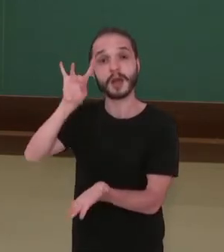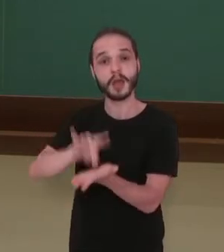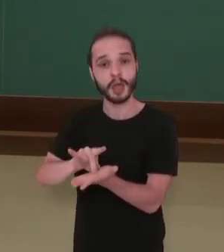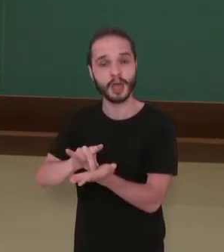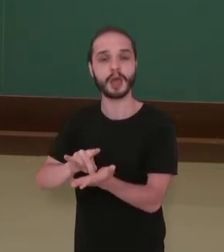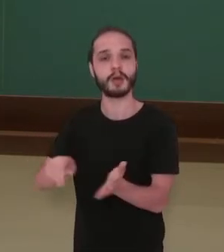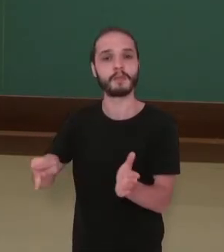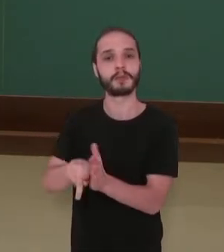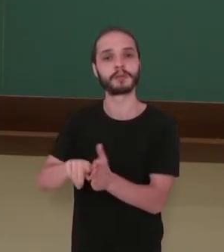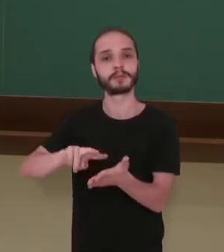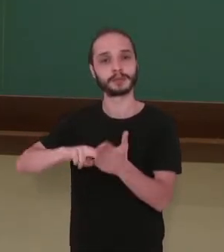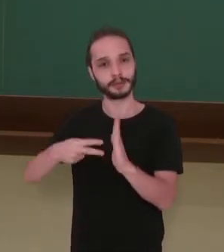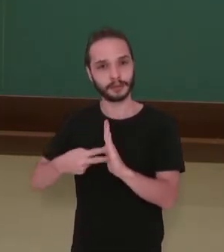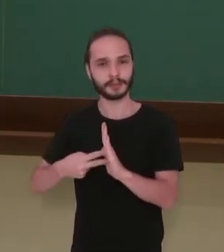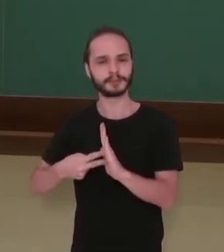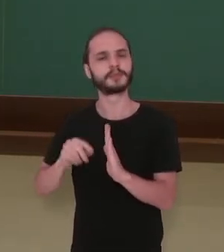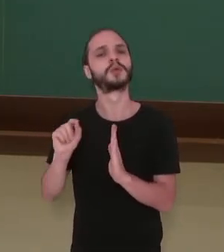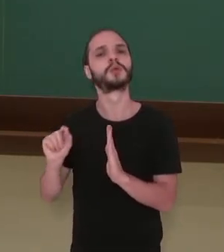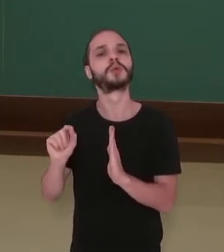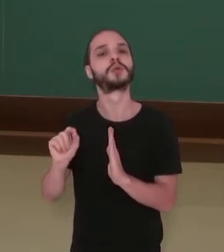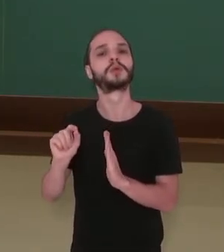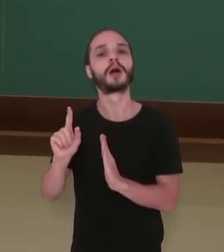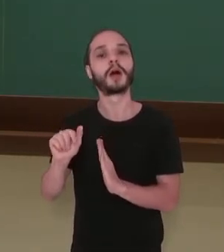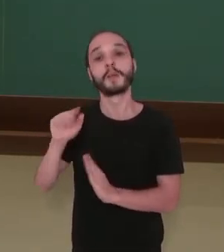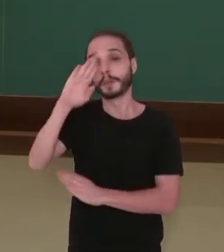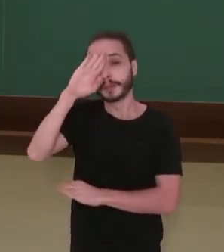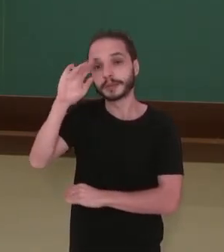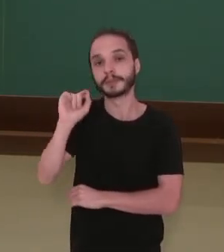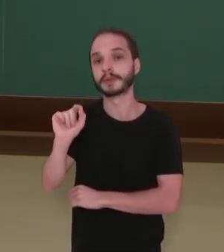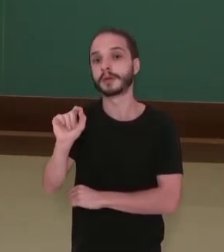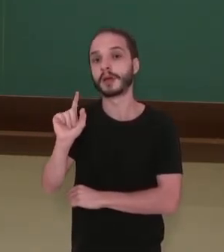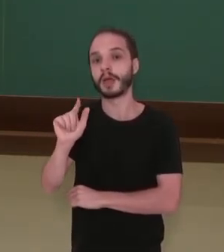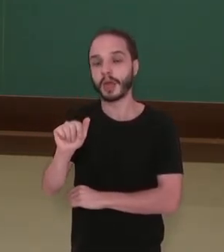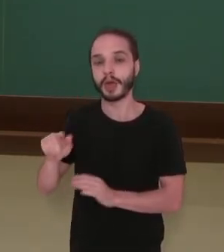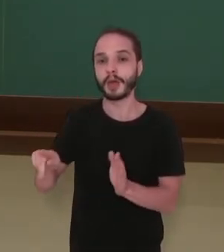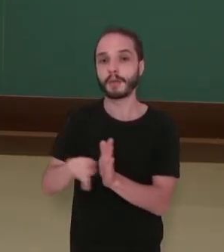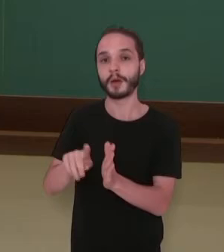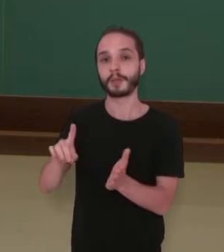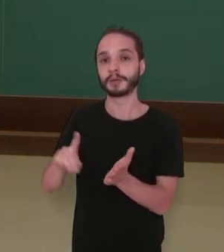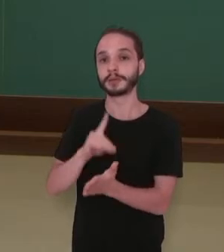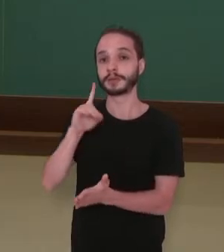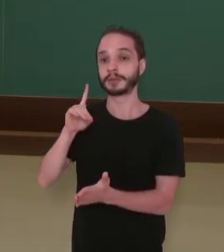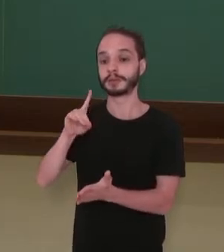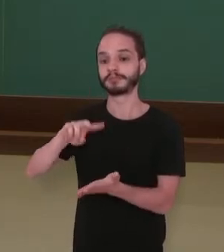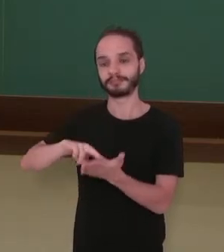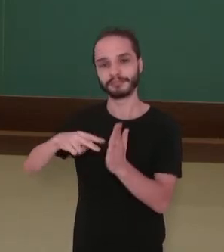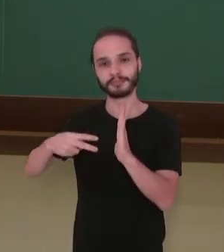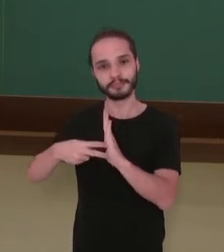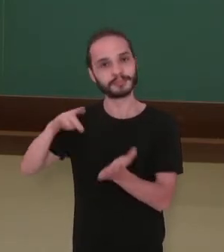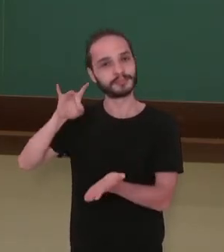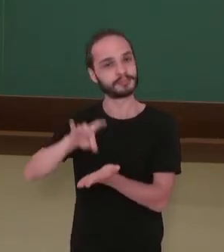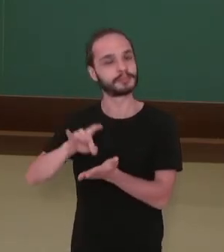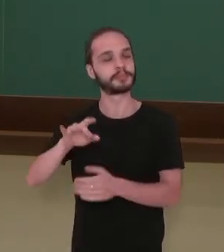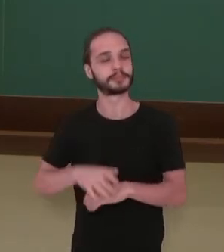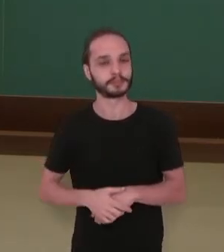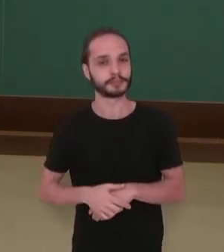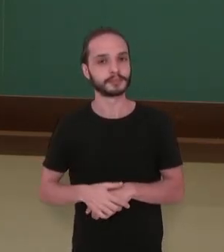Então, o que vai preponderar? A denotação. A linguagem